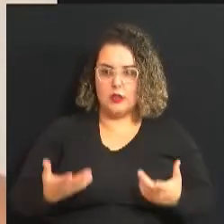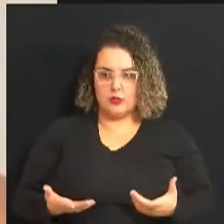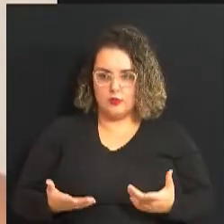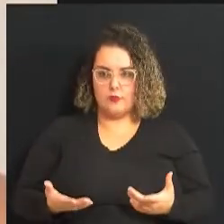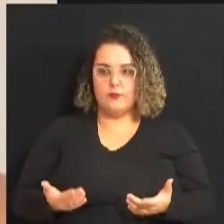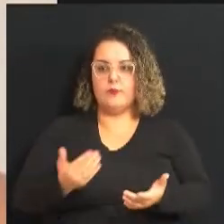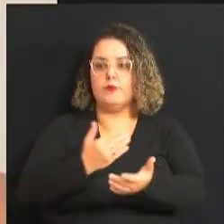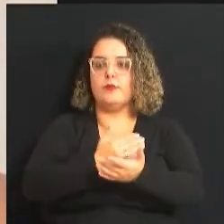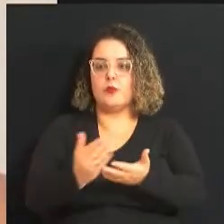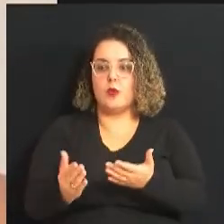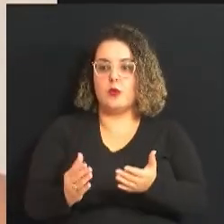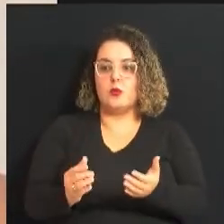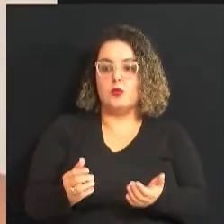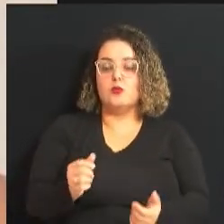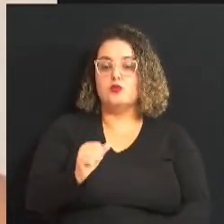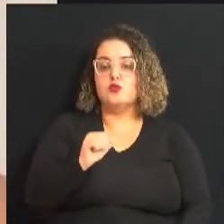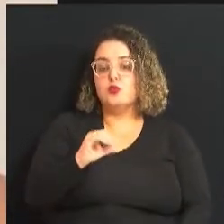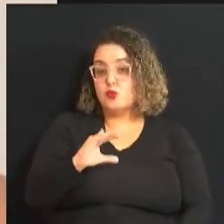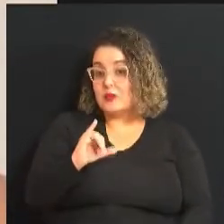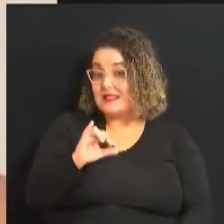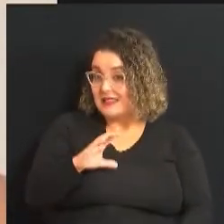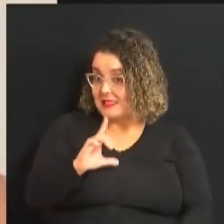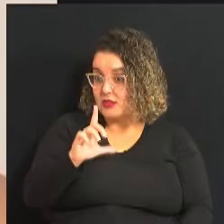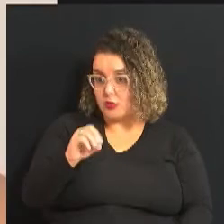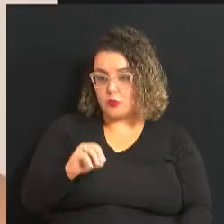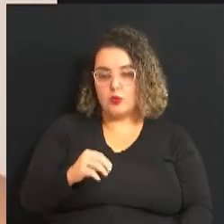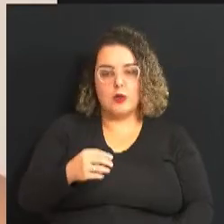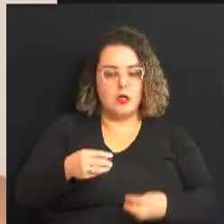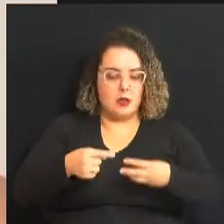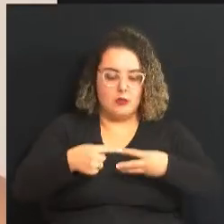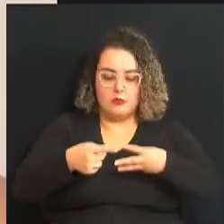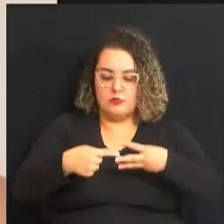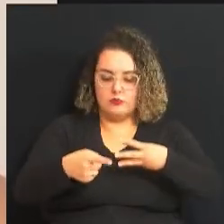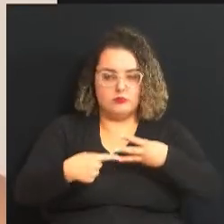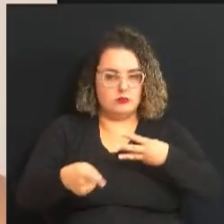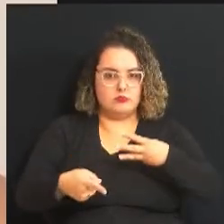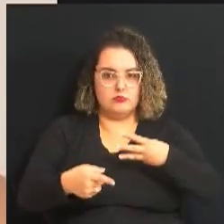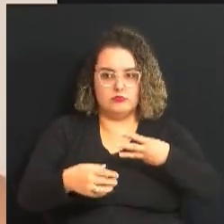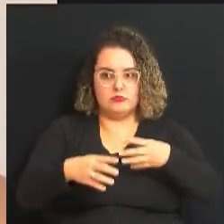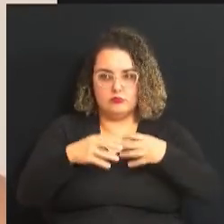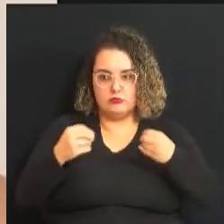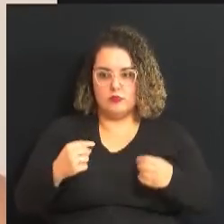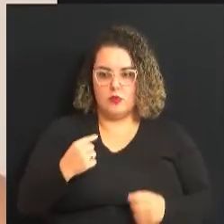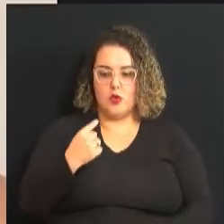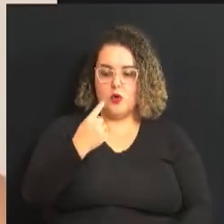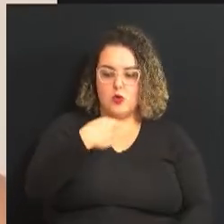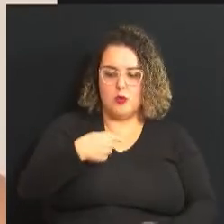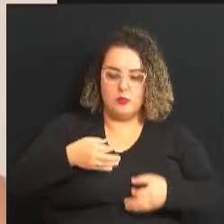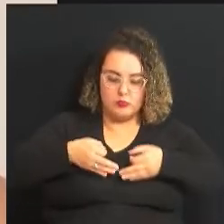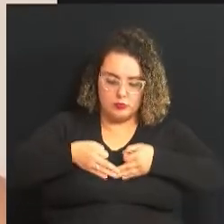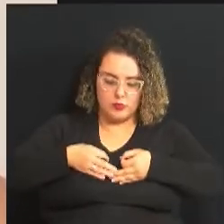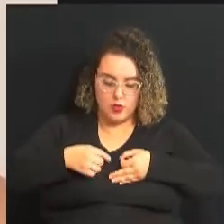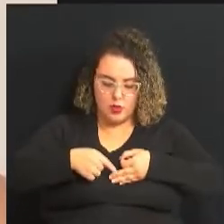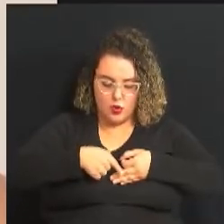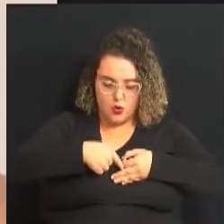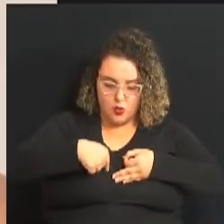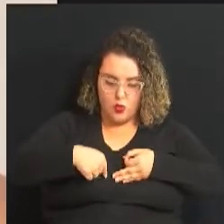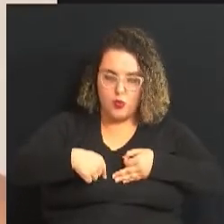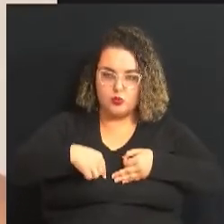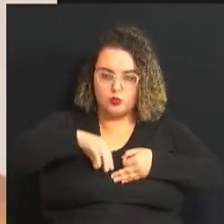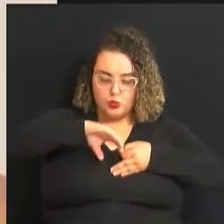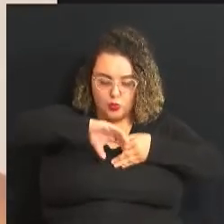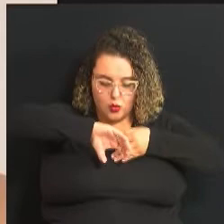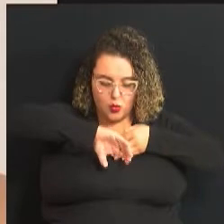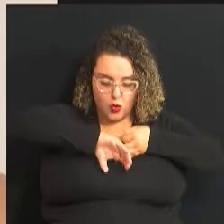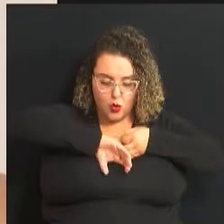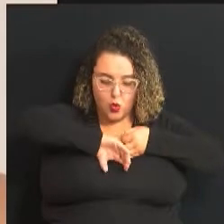ciclo, 3 semanas depois você tira o anel vaginal, ele fica ao redor do colo do útero, ele se ajusta ao colo do